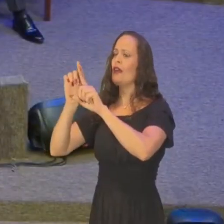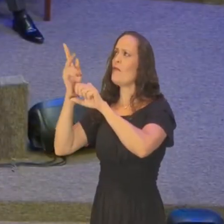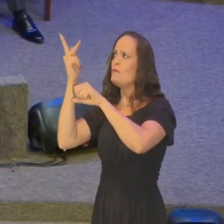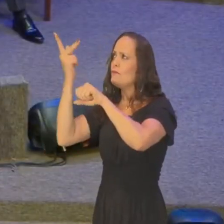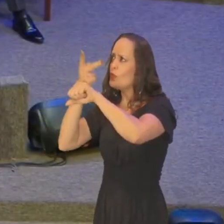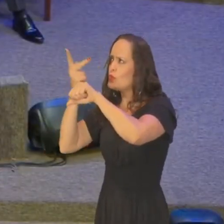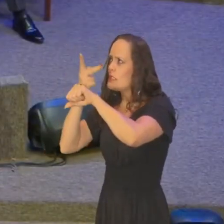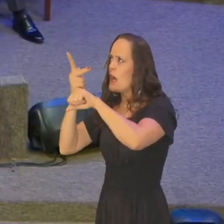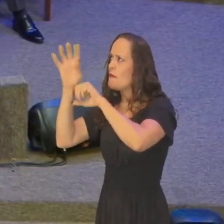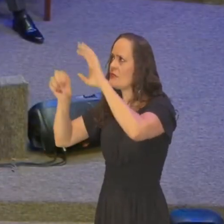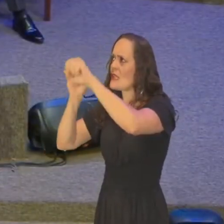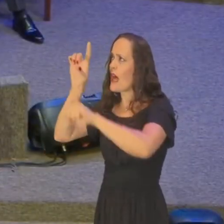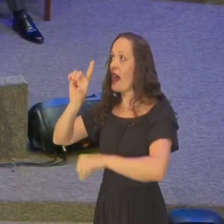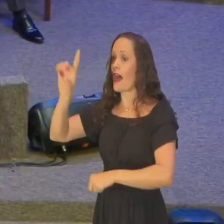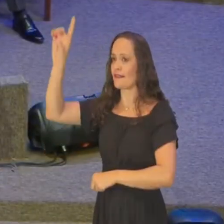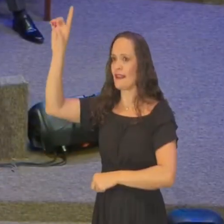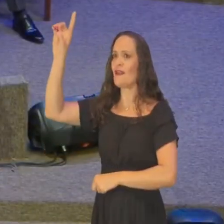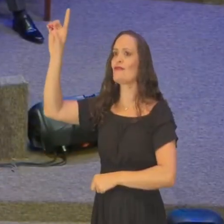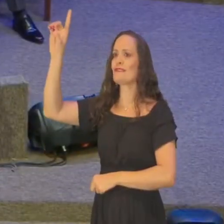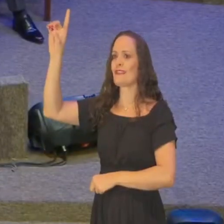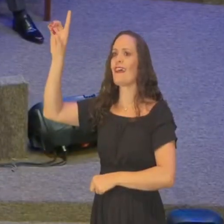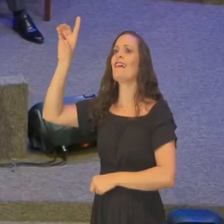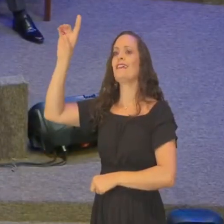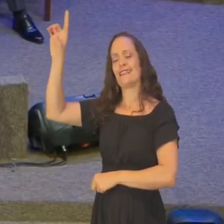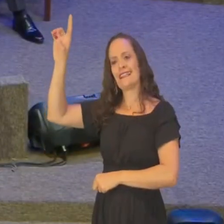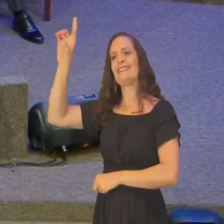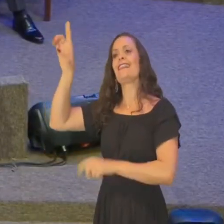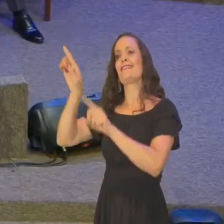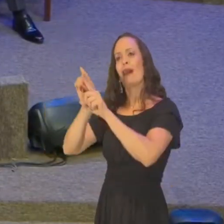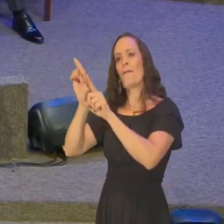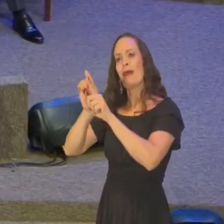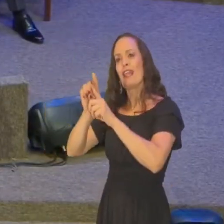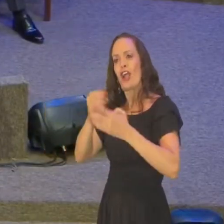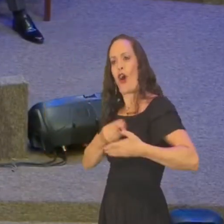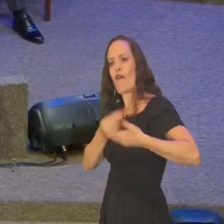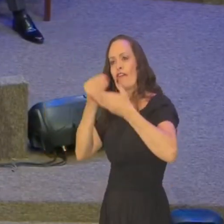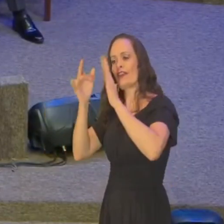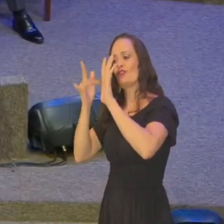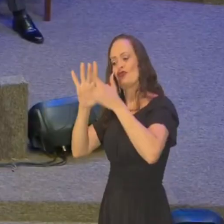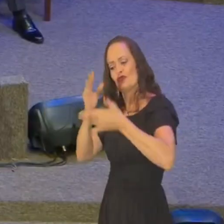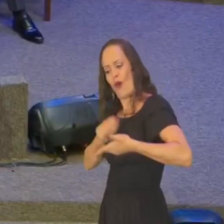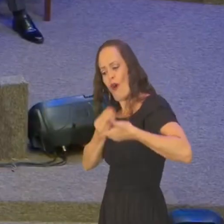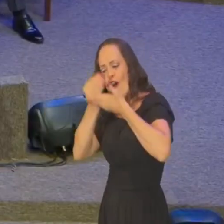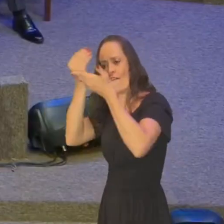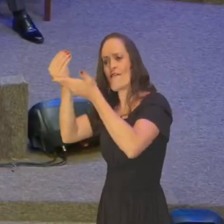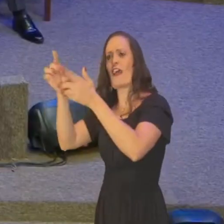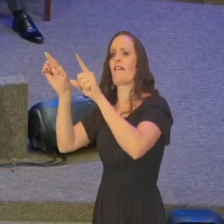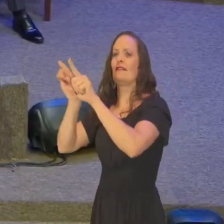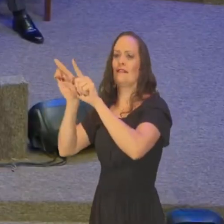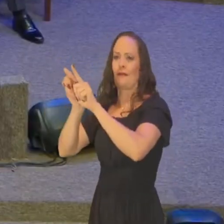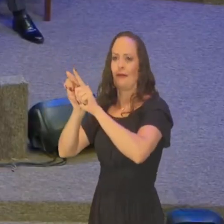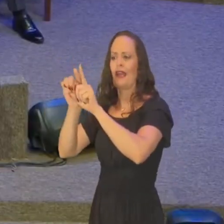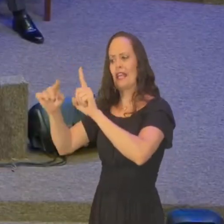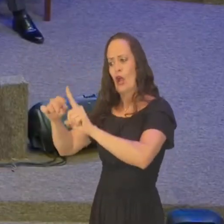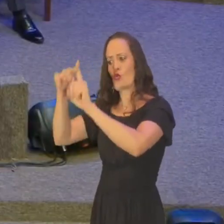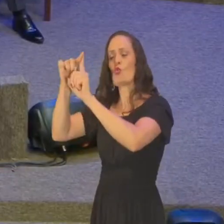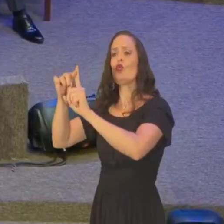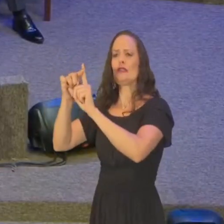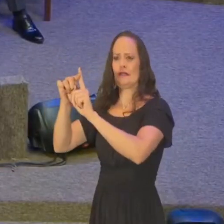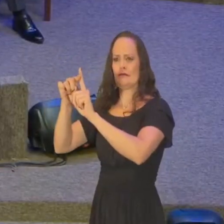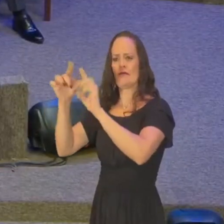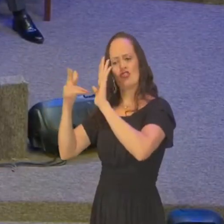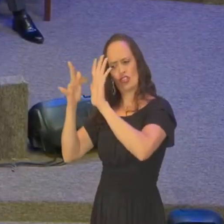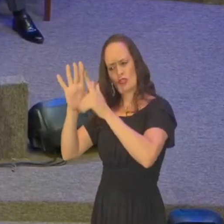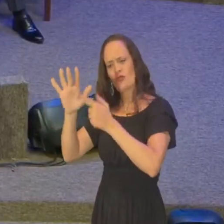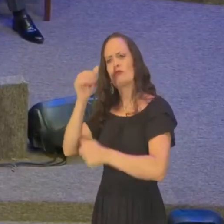presença. E Ele é a oferta, e Ele é o sacrifício voluntário, e Ele se coloca naquela cruz, e o seu sangue é derramado